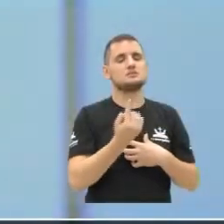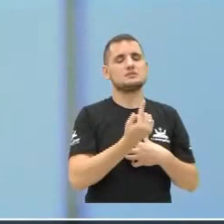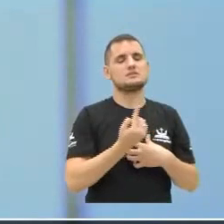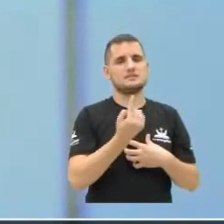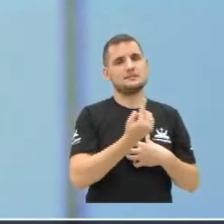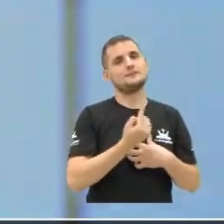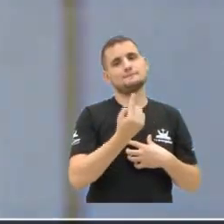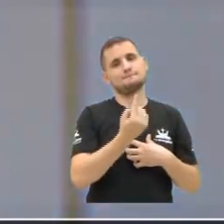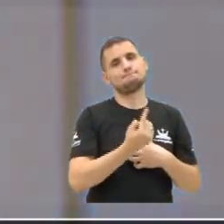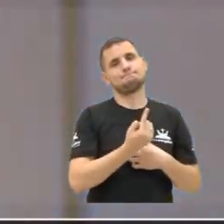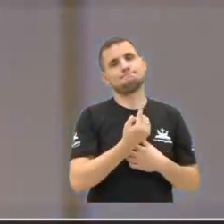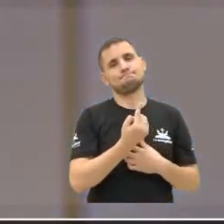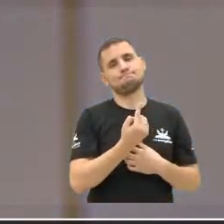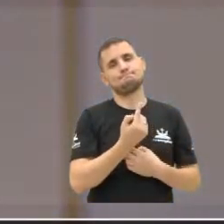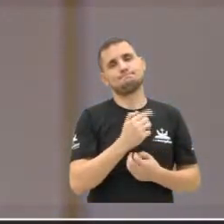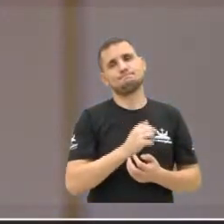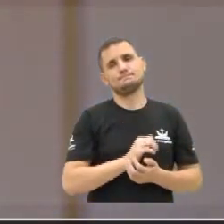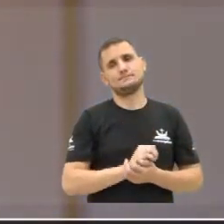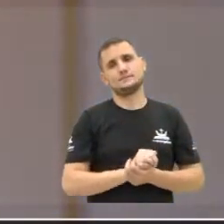agora.